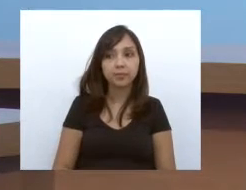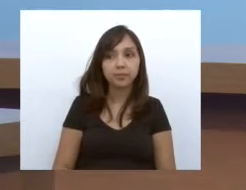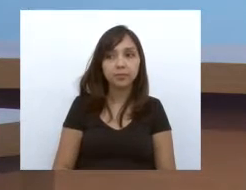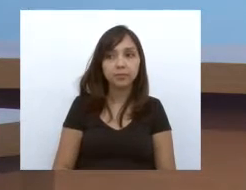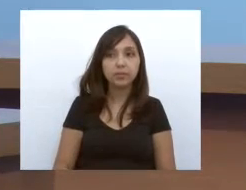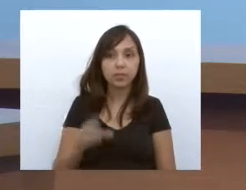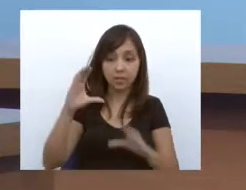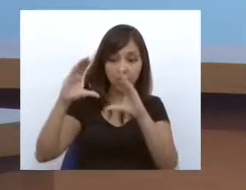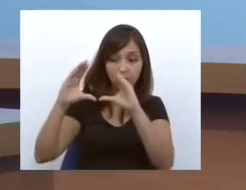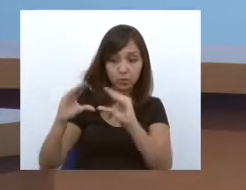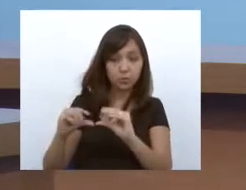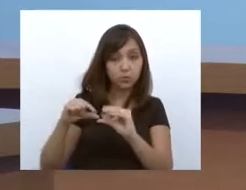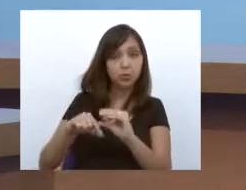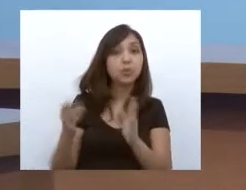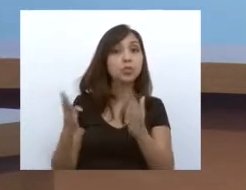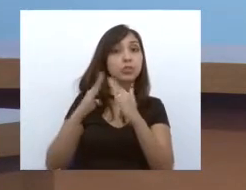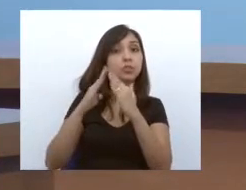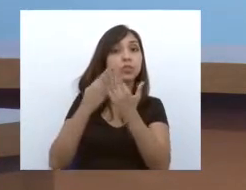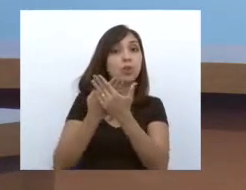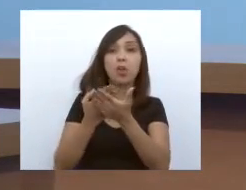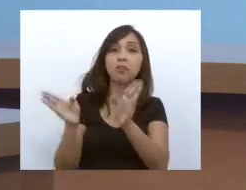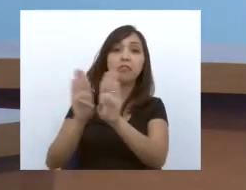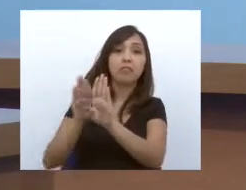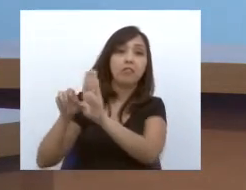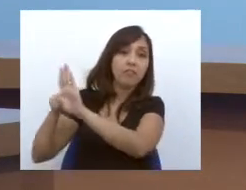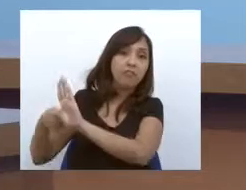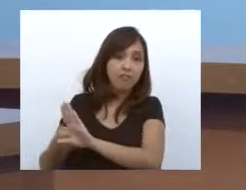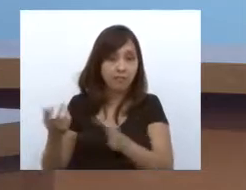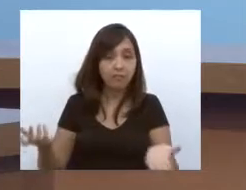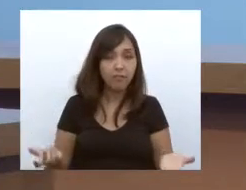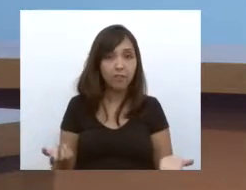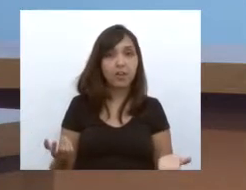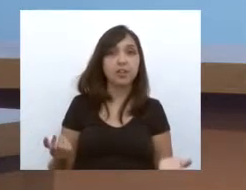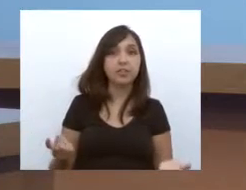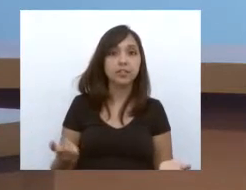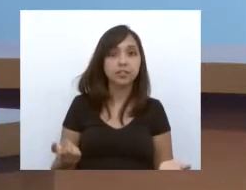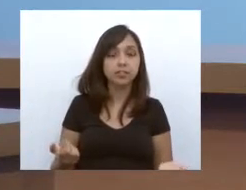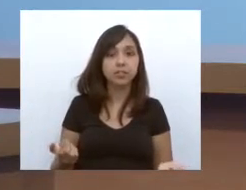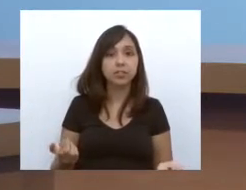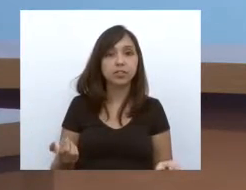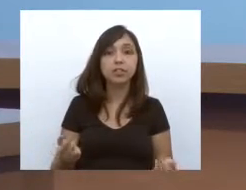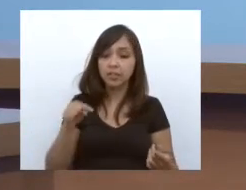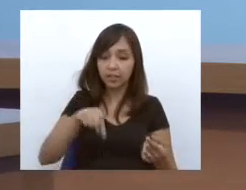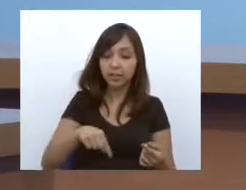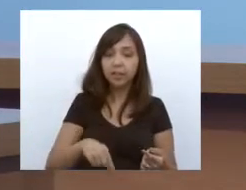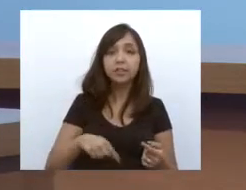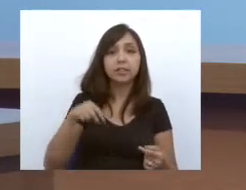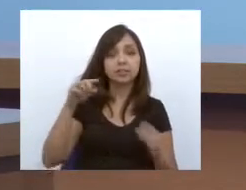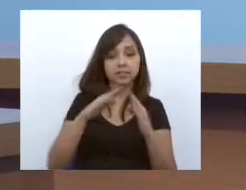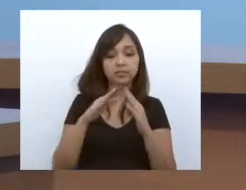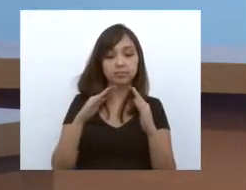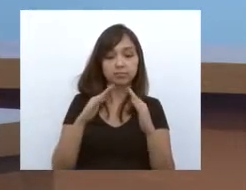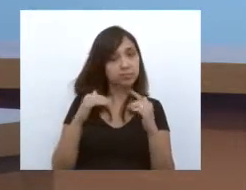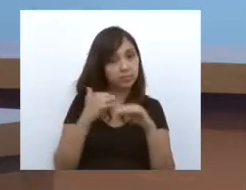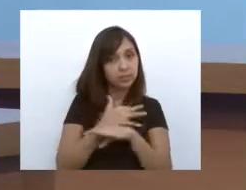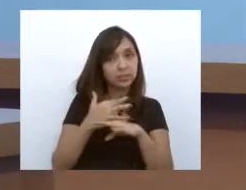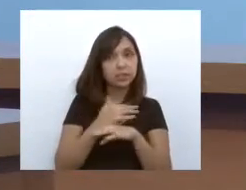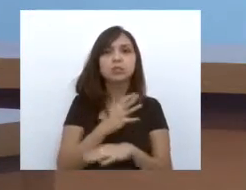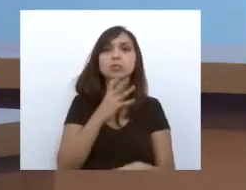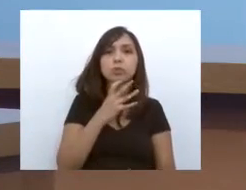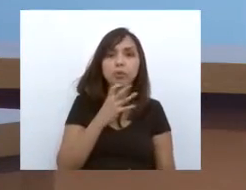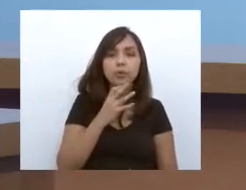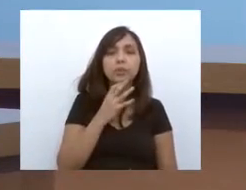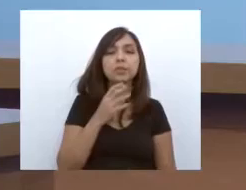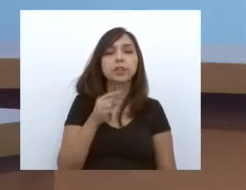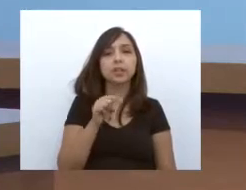o noturno está sendo fechado em diversas escolas. Histórias históricas dessa cidade, né, que é bem conhecida e